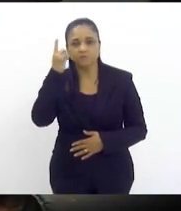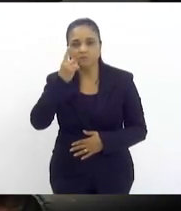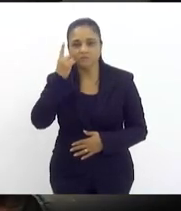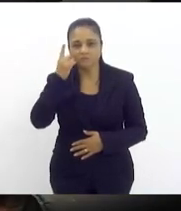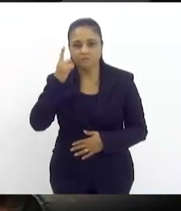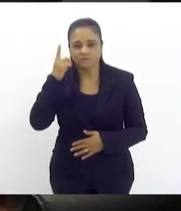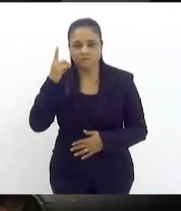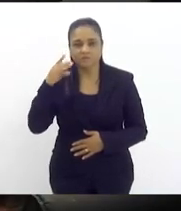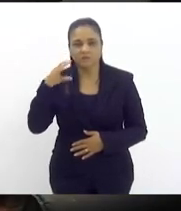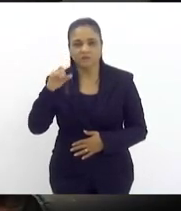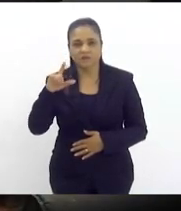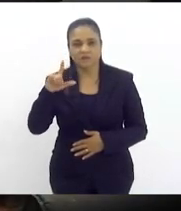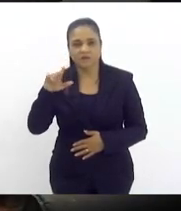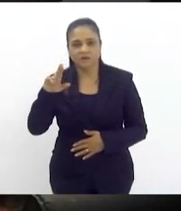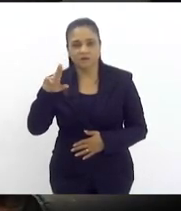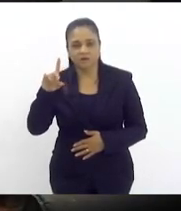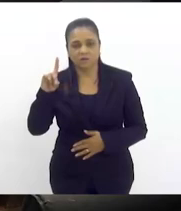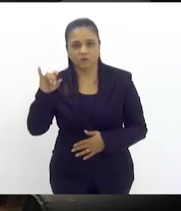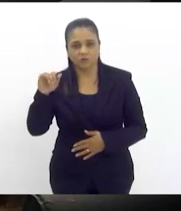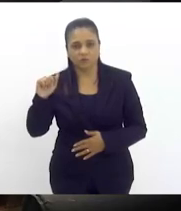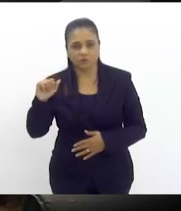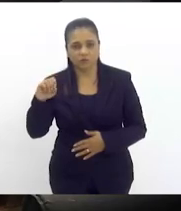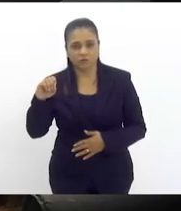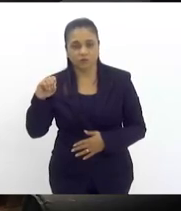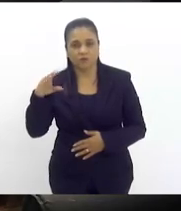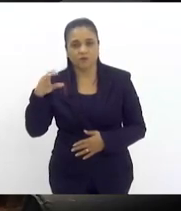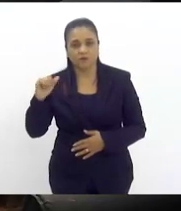Deputado Cláudio Caiado.